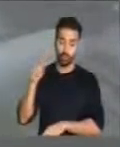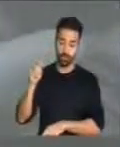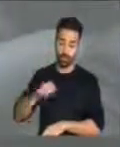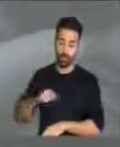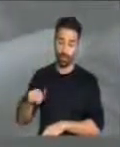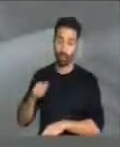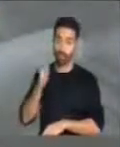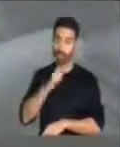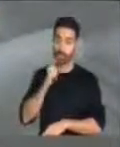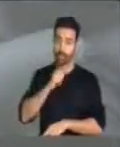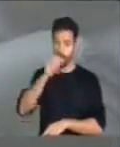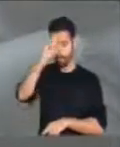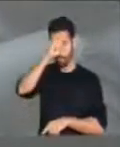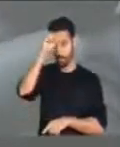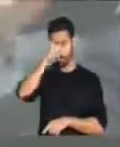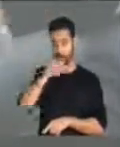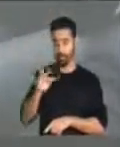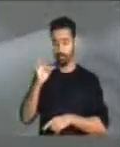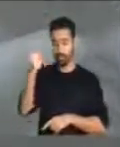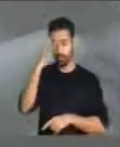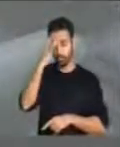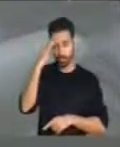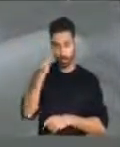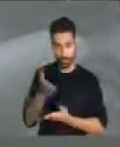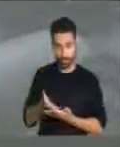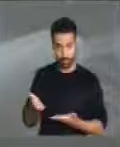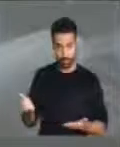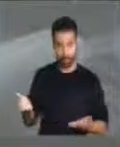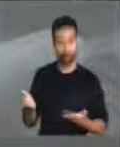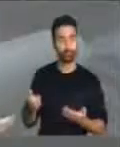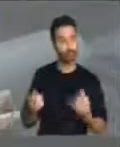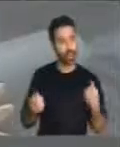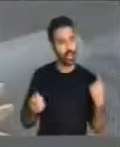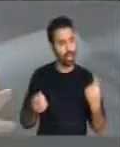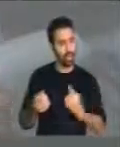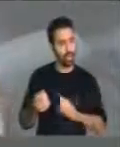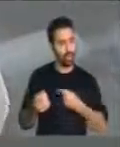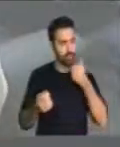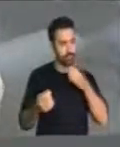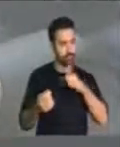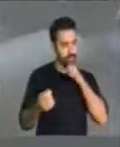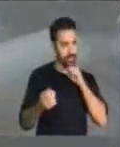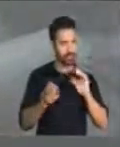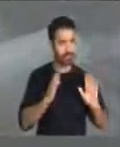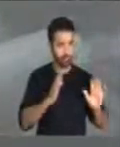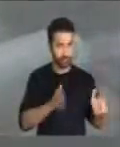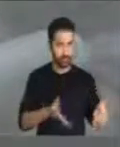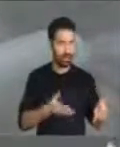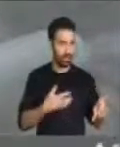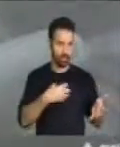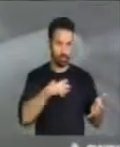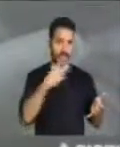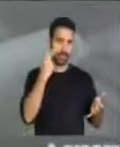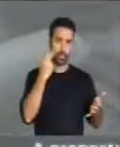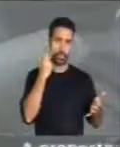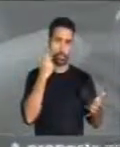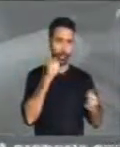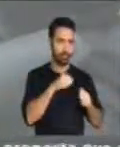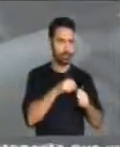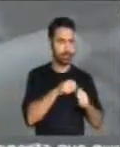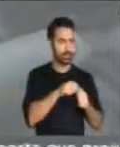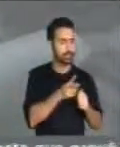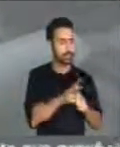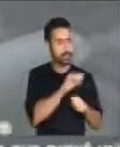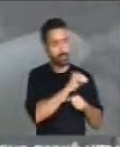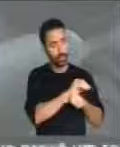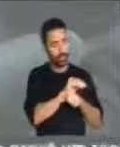aprendizado desses futuros cidadãos. Aquilo que nós mães já fazíamos instintivamente no seu